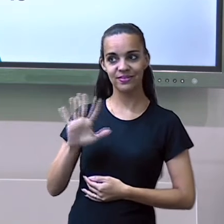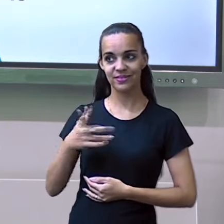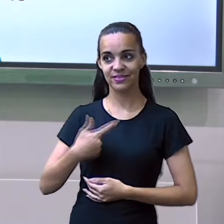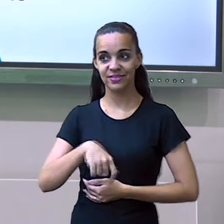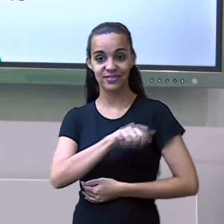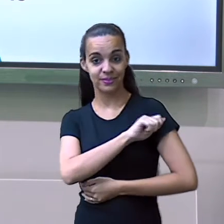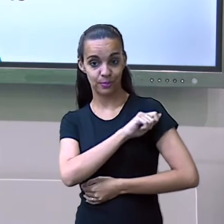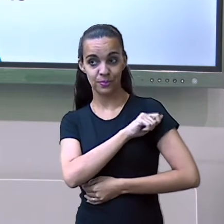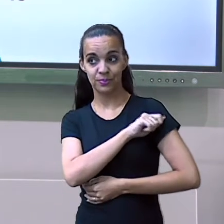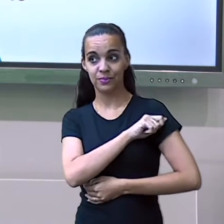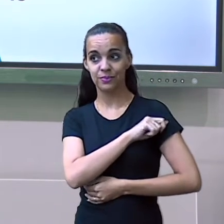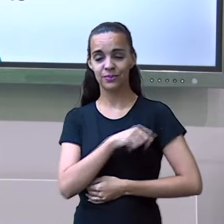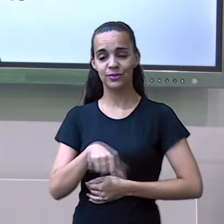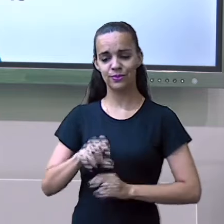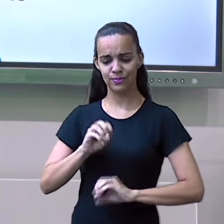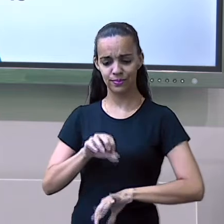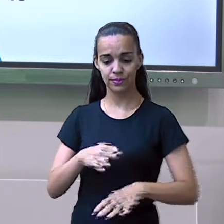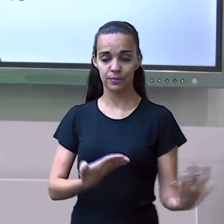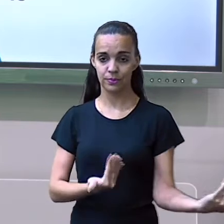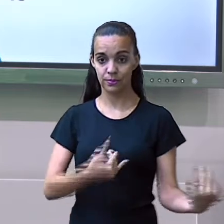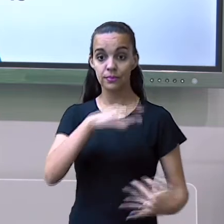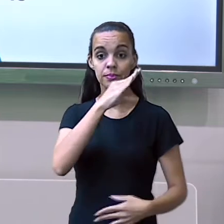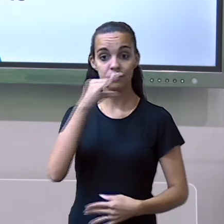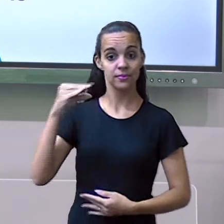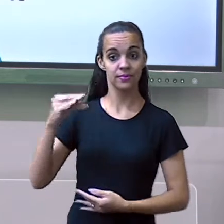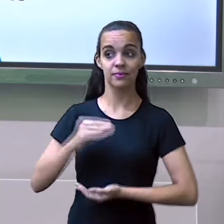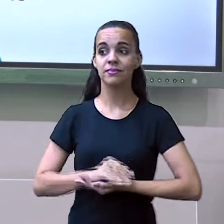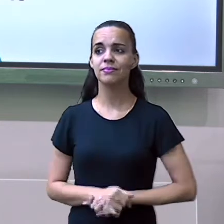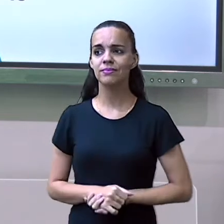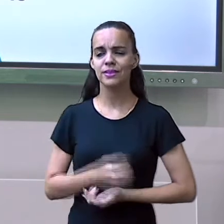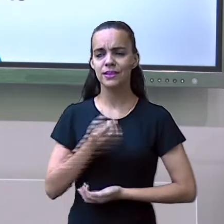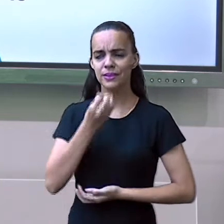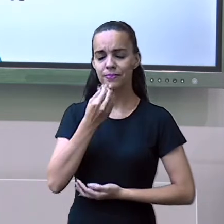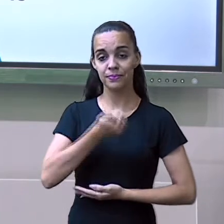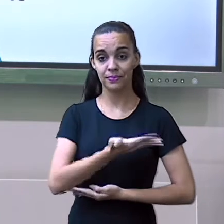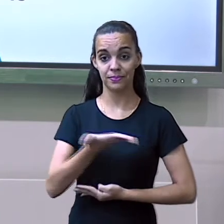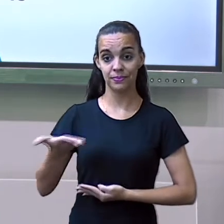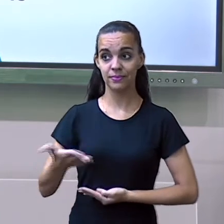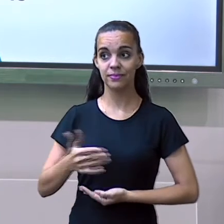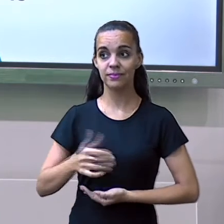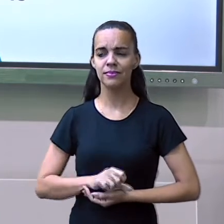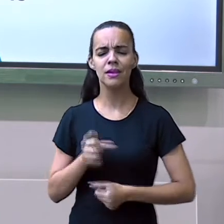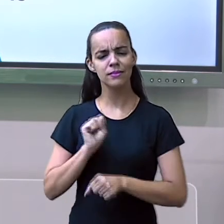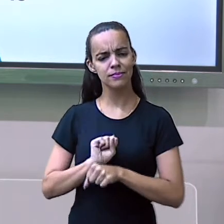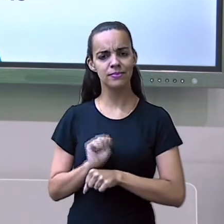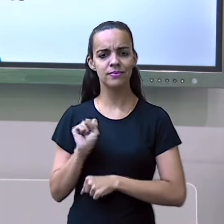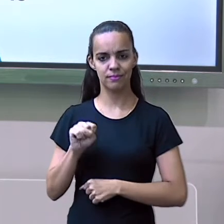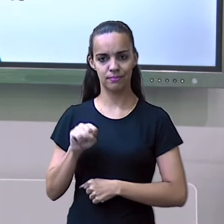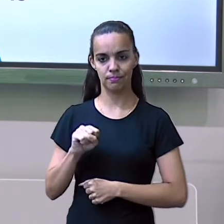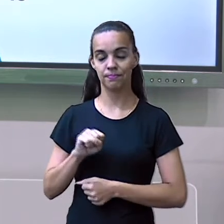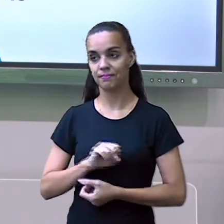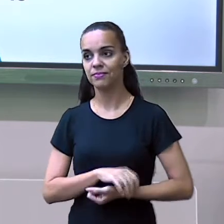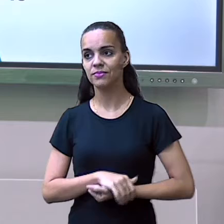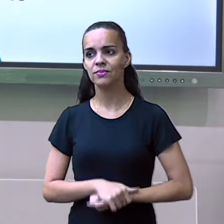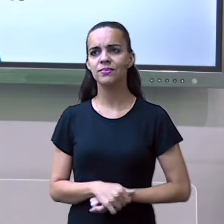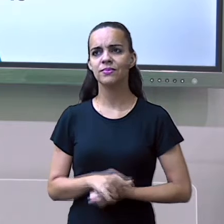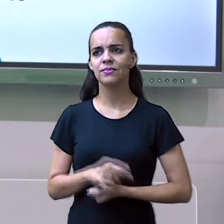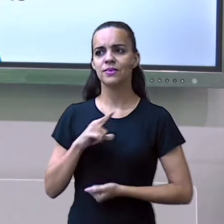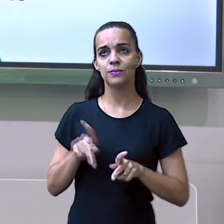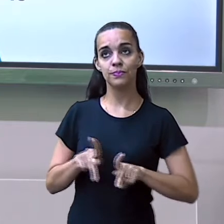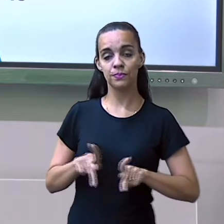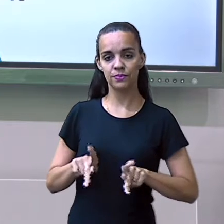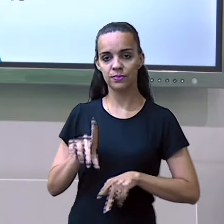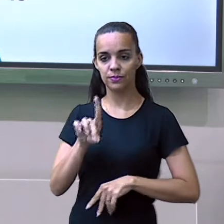queridos estudantes da educação de jovens e adultos. Tudo bem com vocês? Espero que sim! Sou